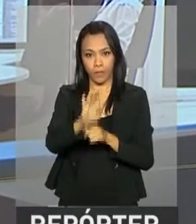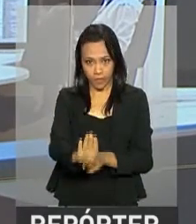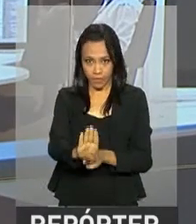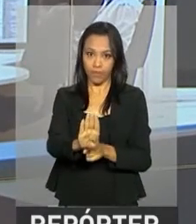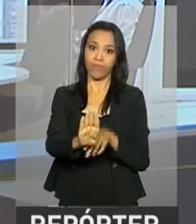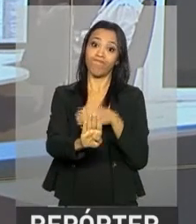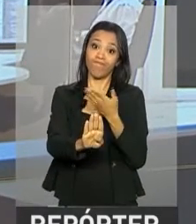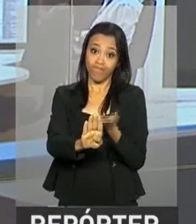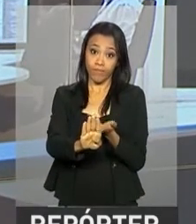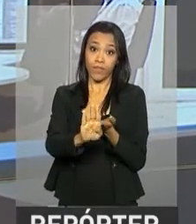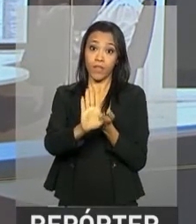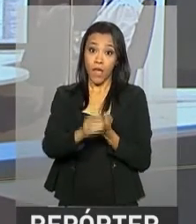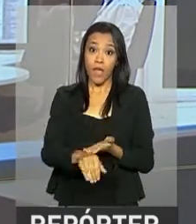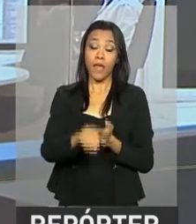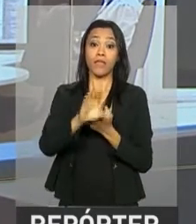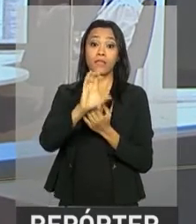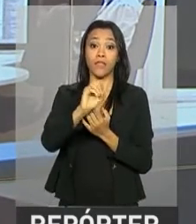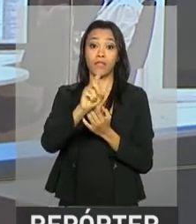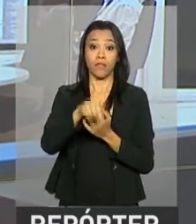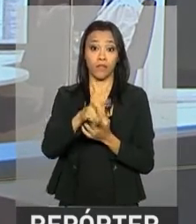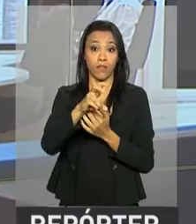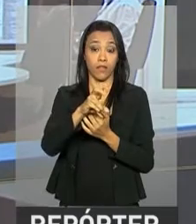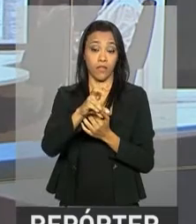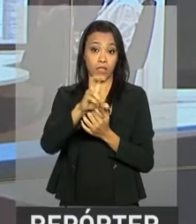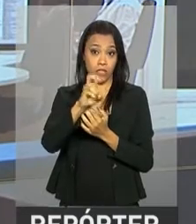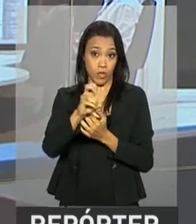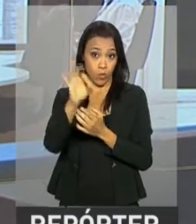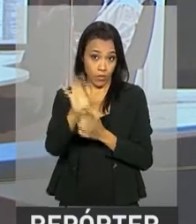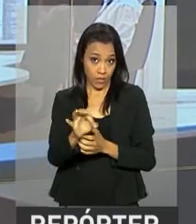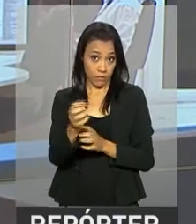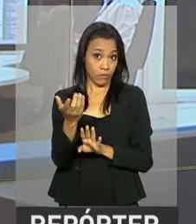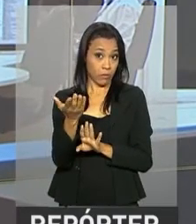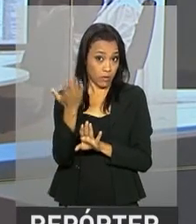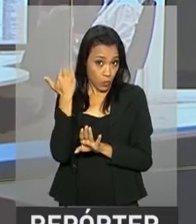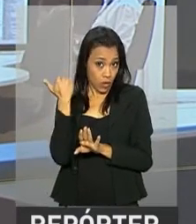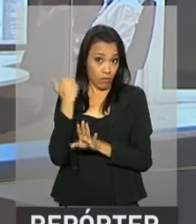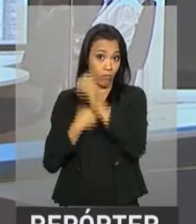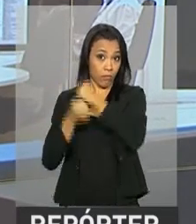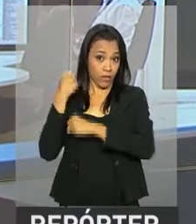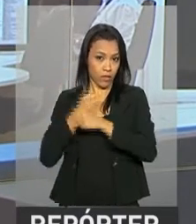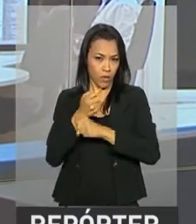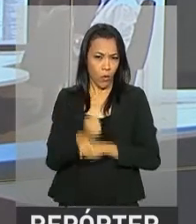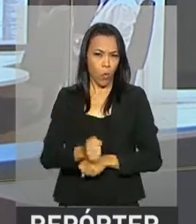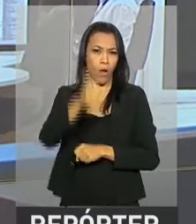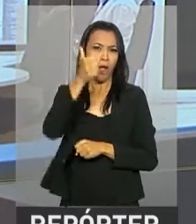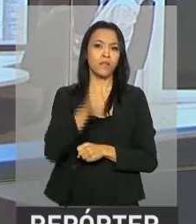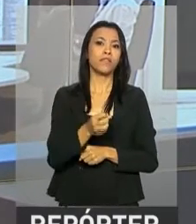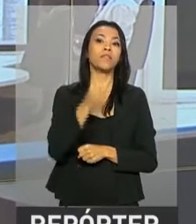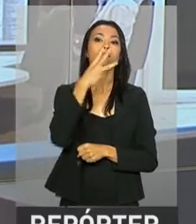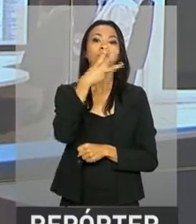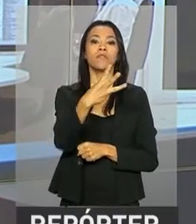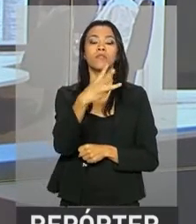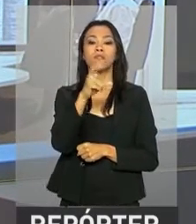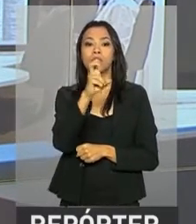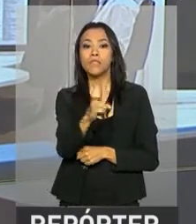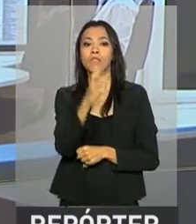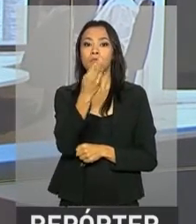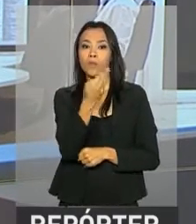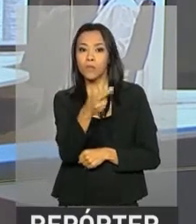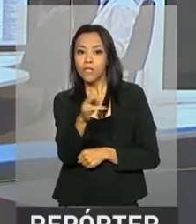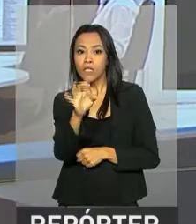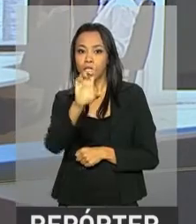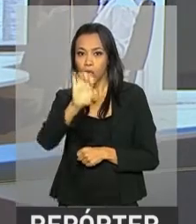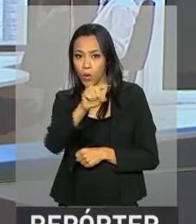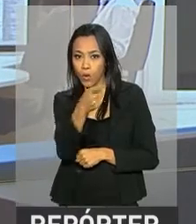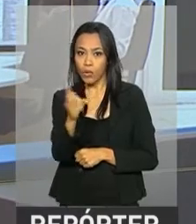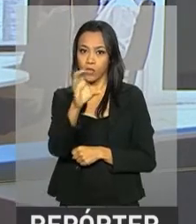Interno Bruto, foi de 0,5% naquele ano, chegando a quase 5 trilhões e 800 bilhões de